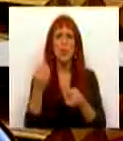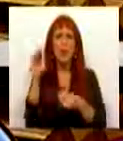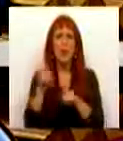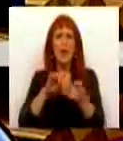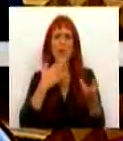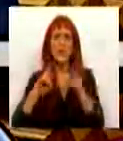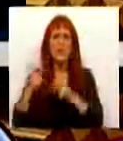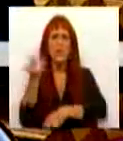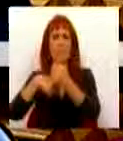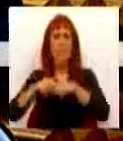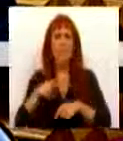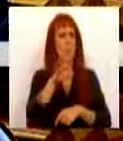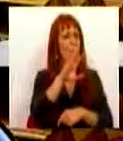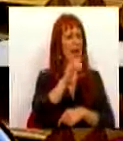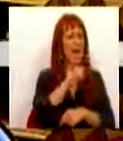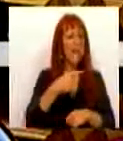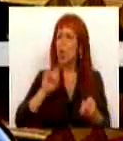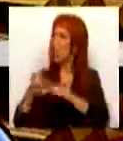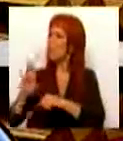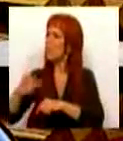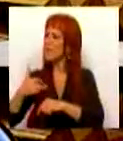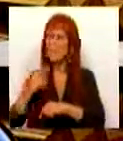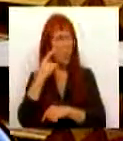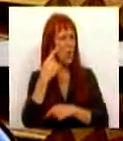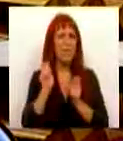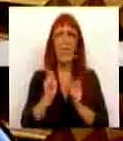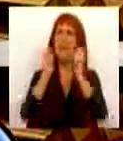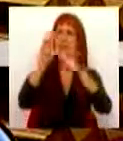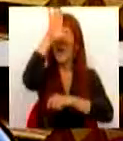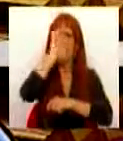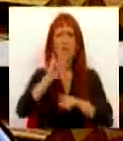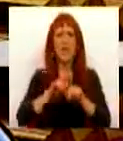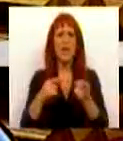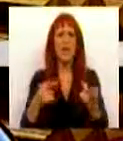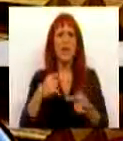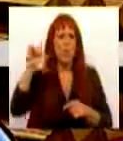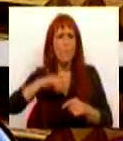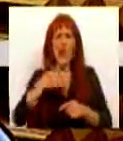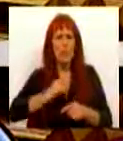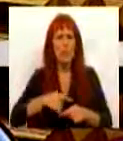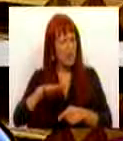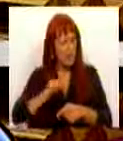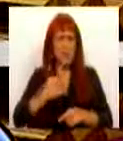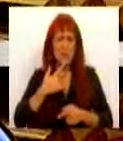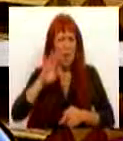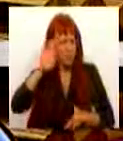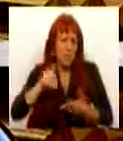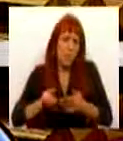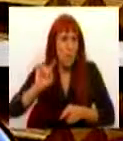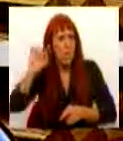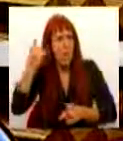Partido Socialista, ao contrário do PSD e do CDS, não encara a nacionalização como um mal absoluto. Encara-o como uma situação, uma solução de